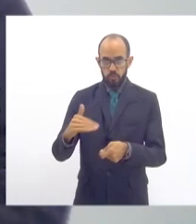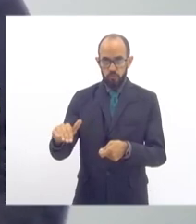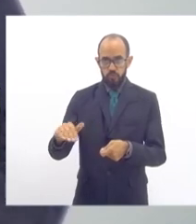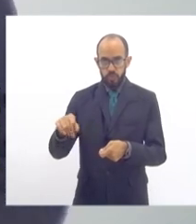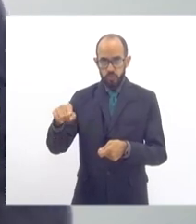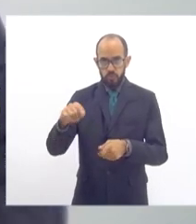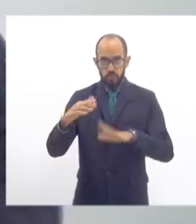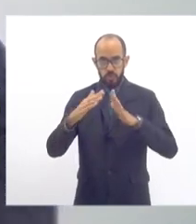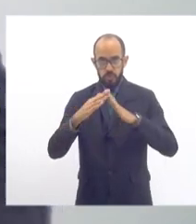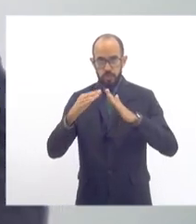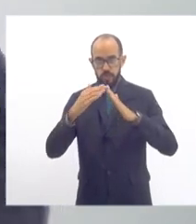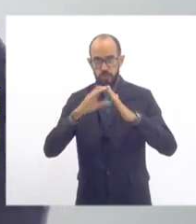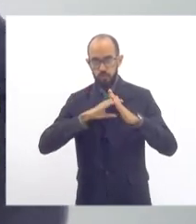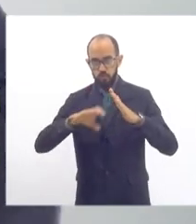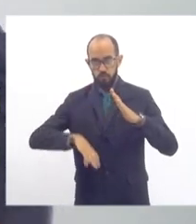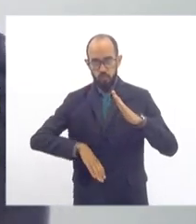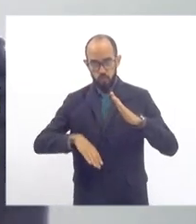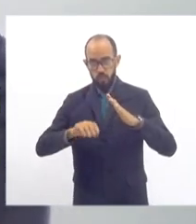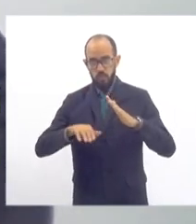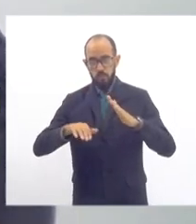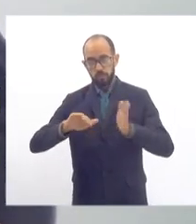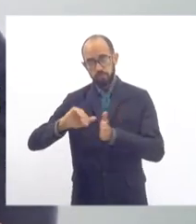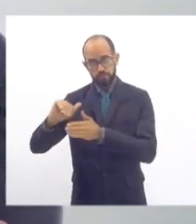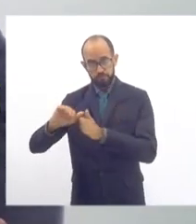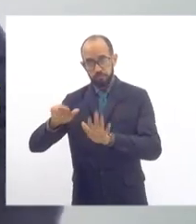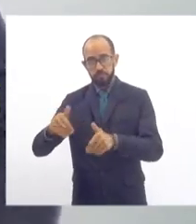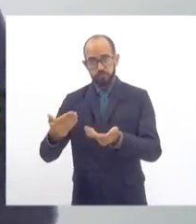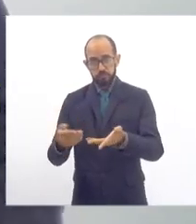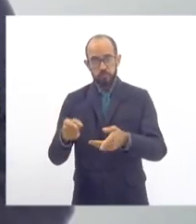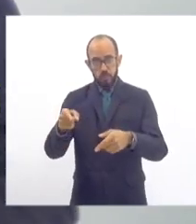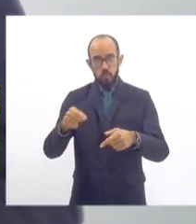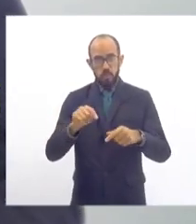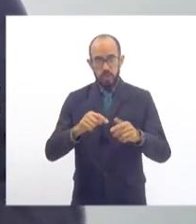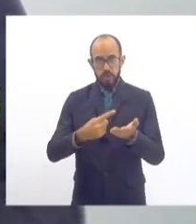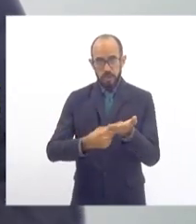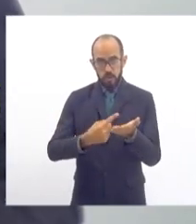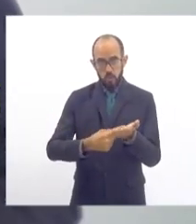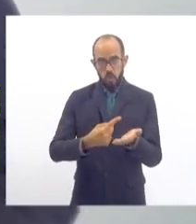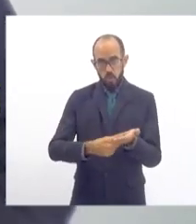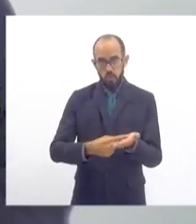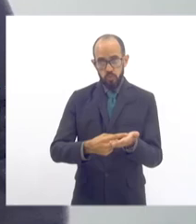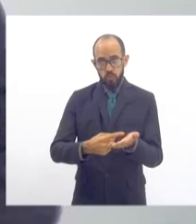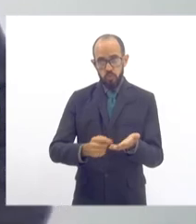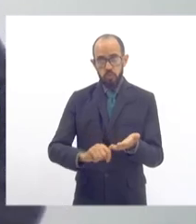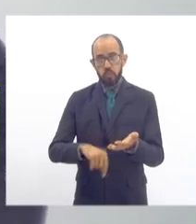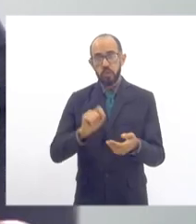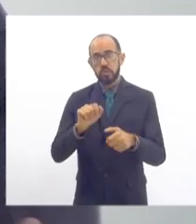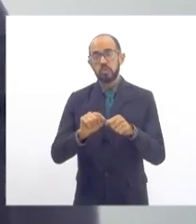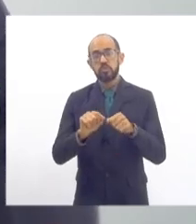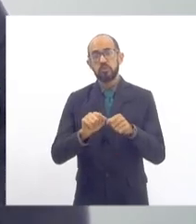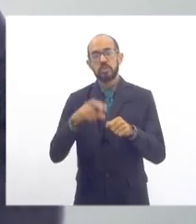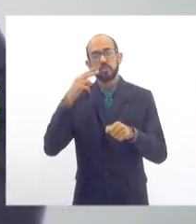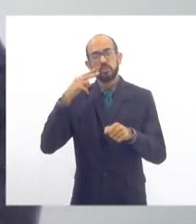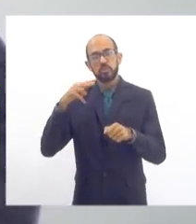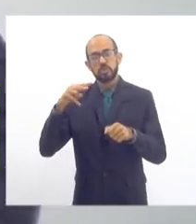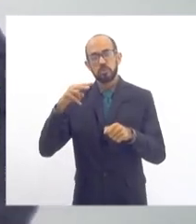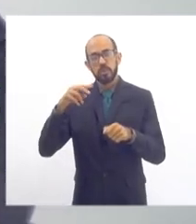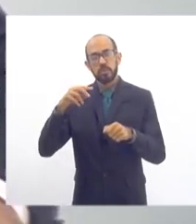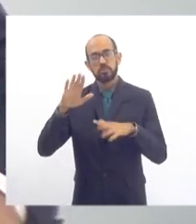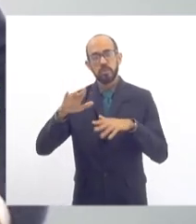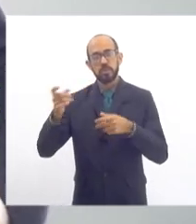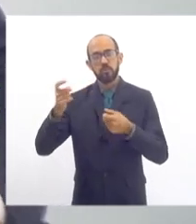Civil. E, nesse outro dissídio, como eu já falei aqui, ficou consignado um prazo de 2 semanas, ele voltou no dia